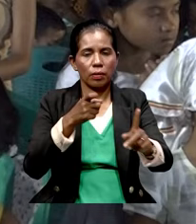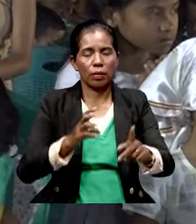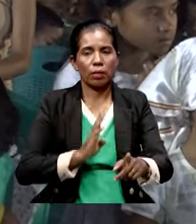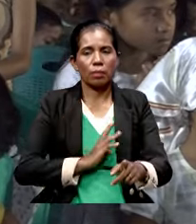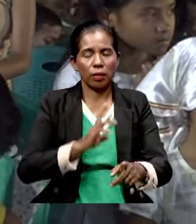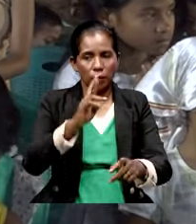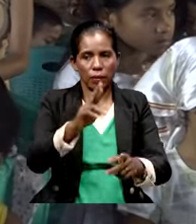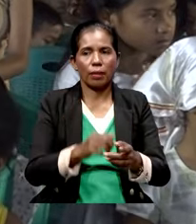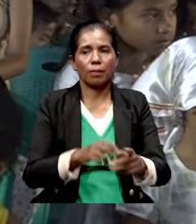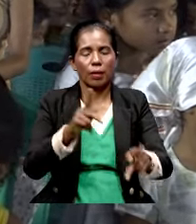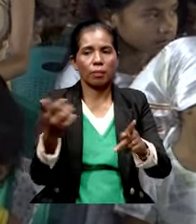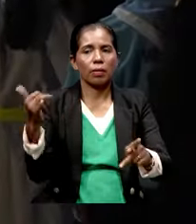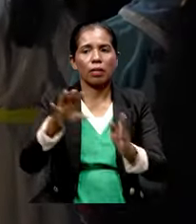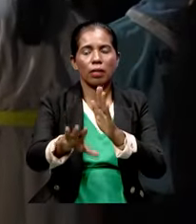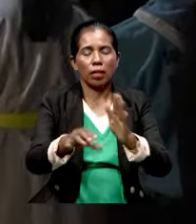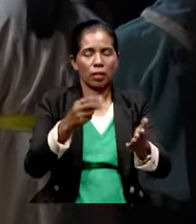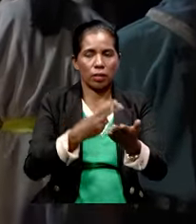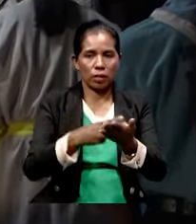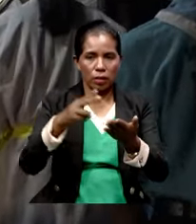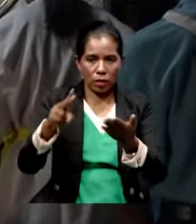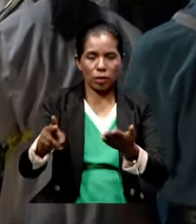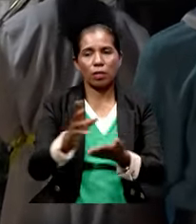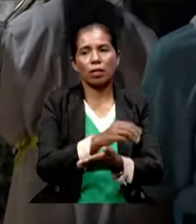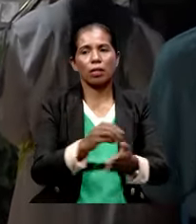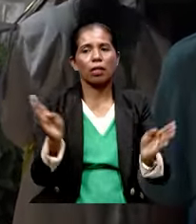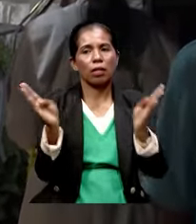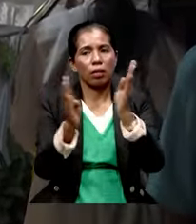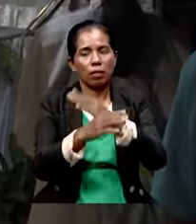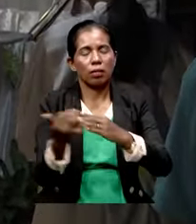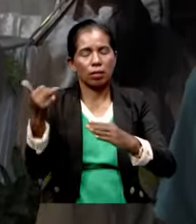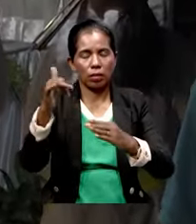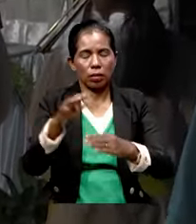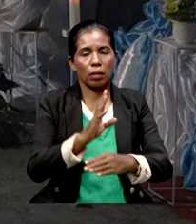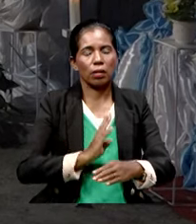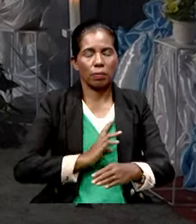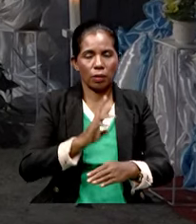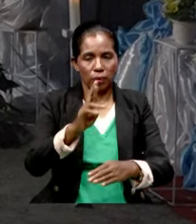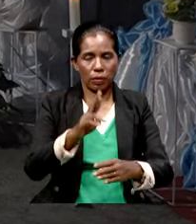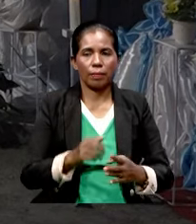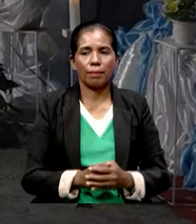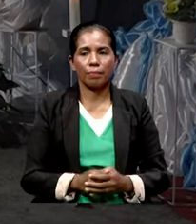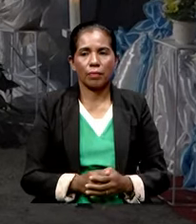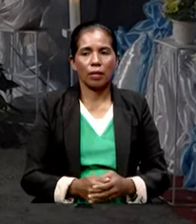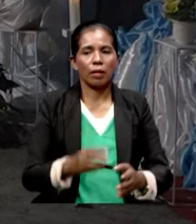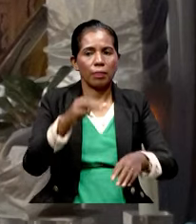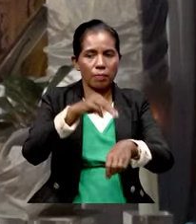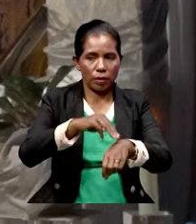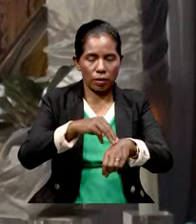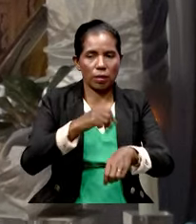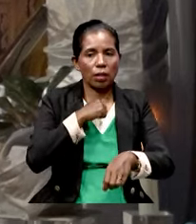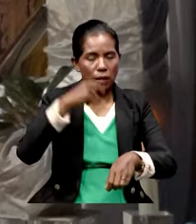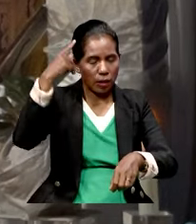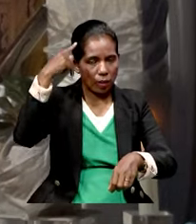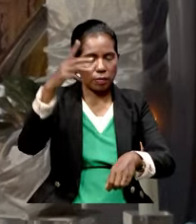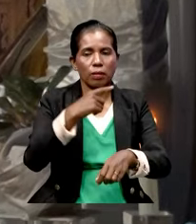Centro. Sarani Sira, Hili São João Crisóstomo, Jodisai Sirania, Mahin Bairro Becora Centro. Durante misa, ia homilia Padre